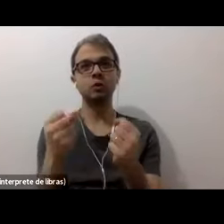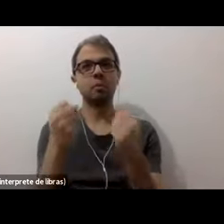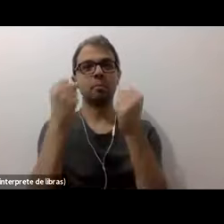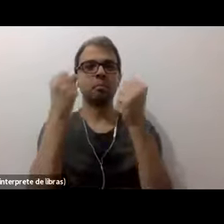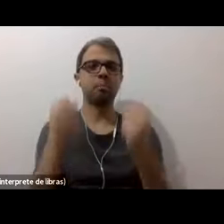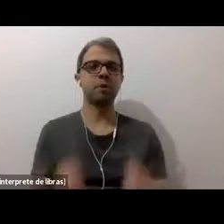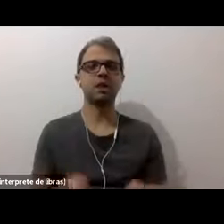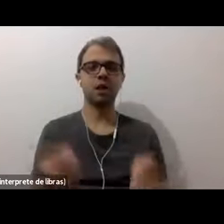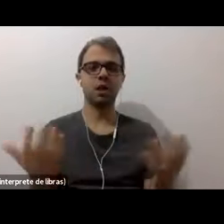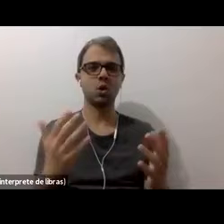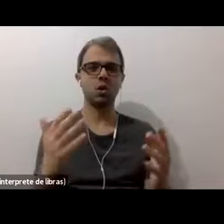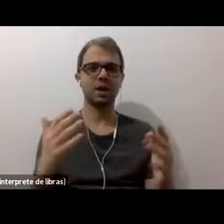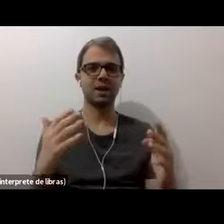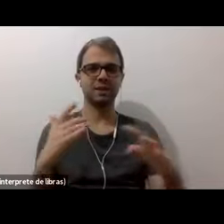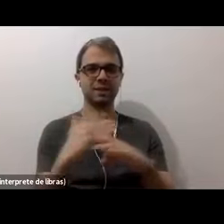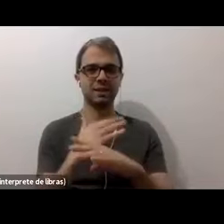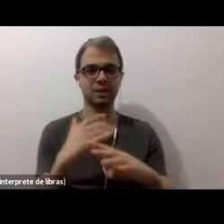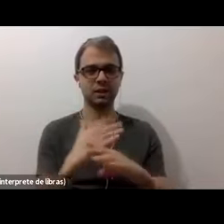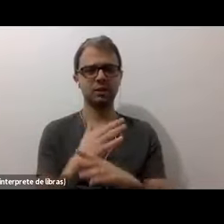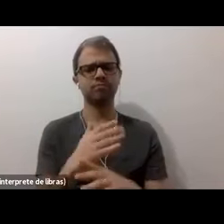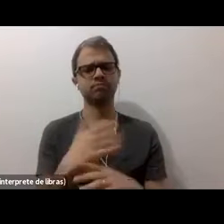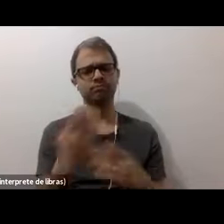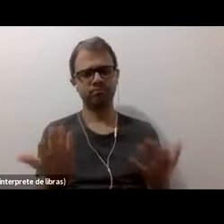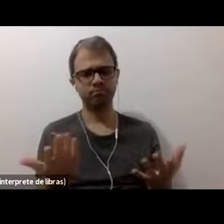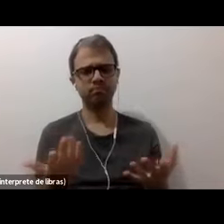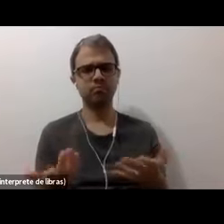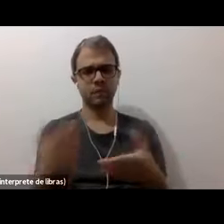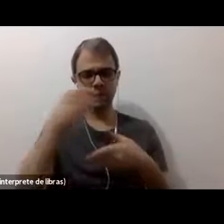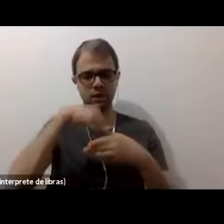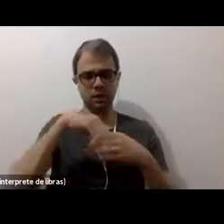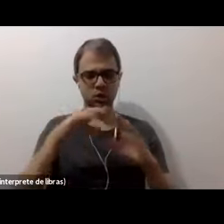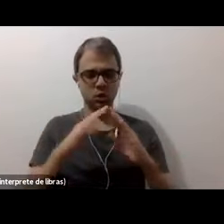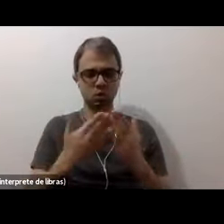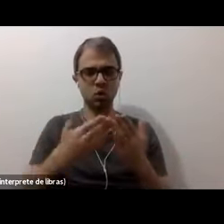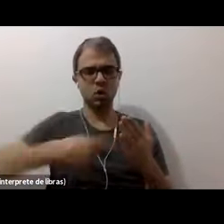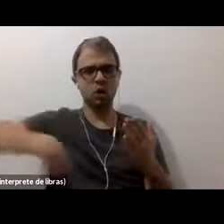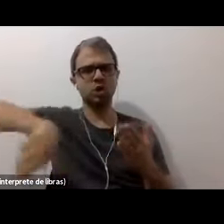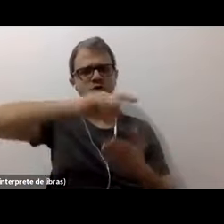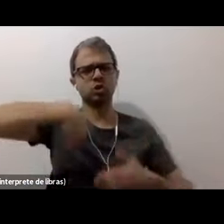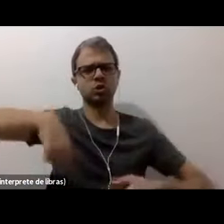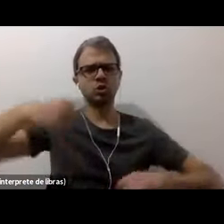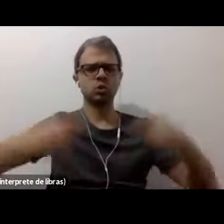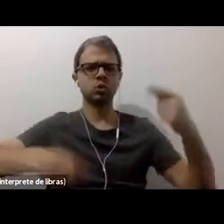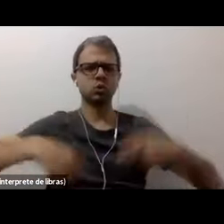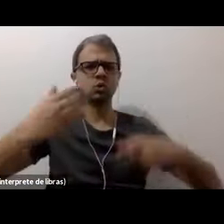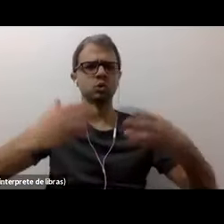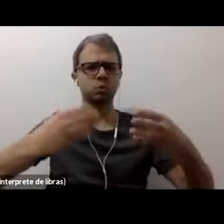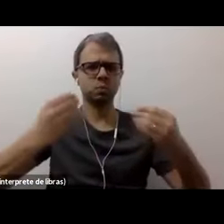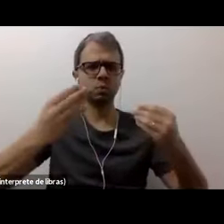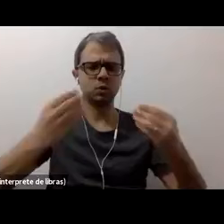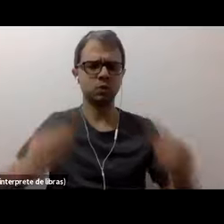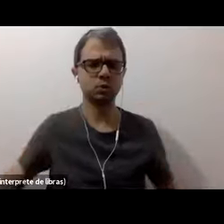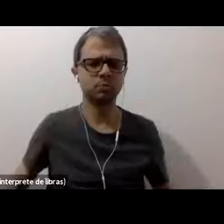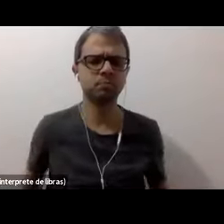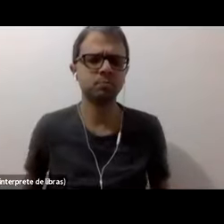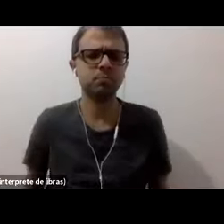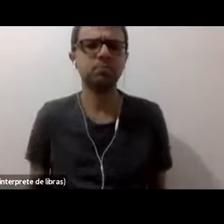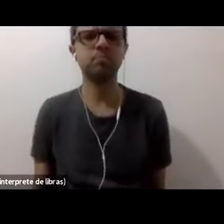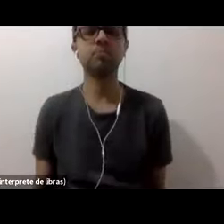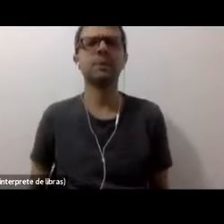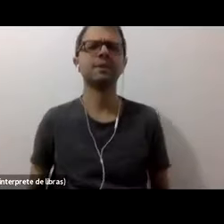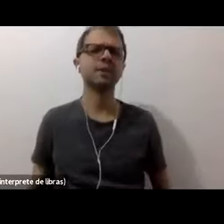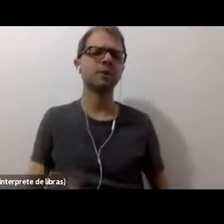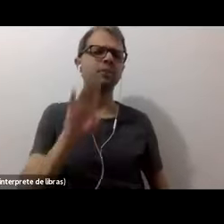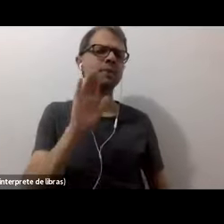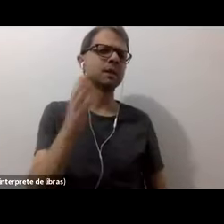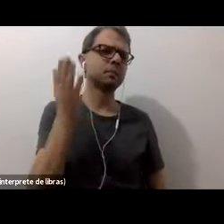Essas instâncias a gente tem debatido na escola, mas o que a gente tem percebido, tanto aquela minuta inicial, aquele